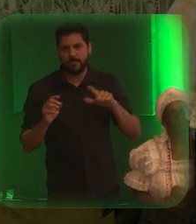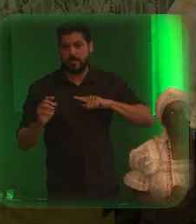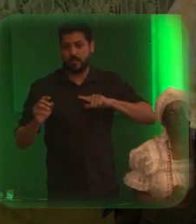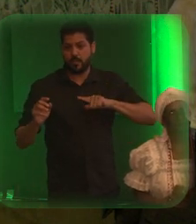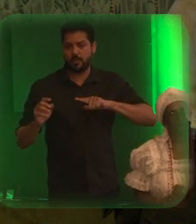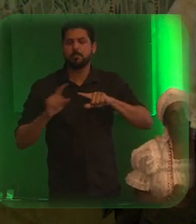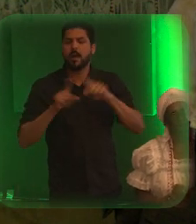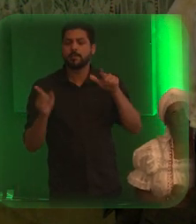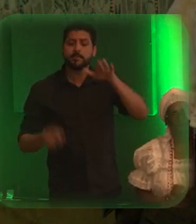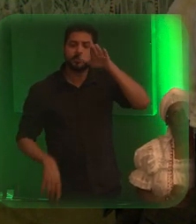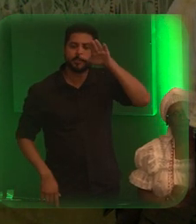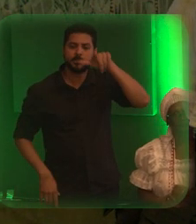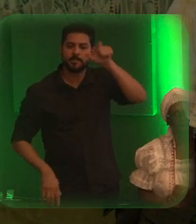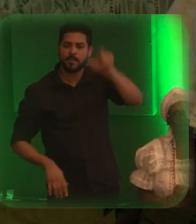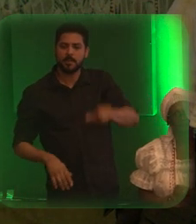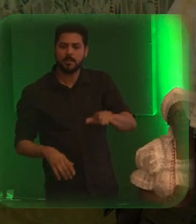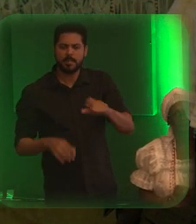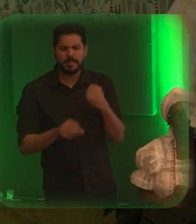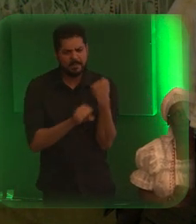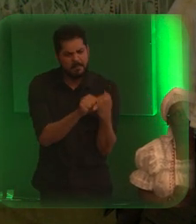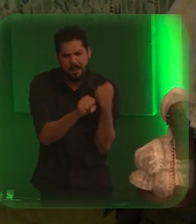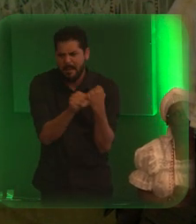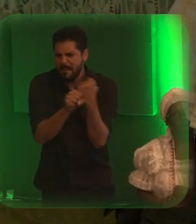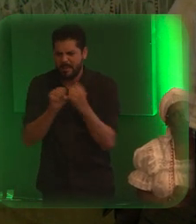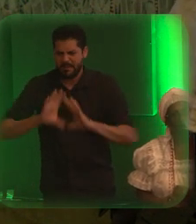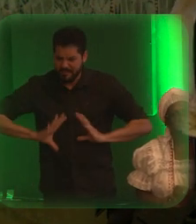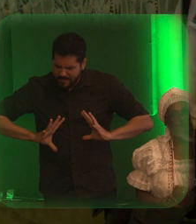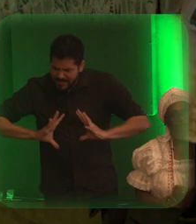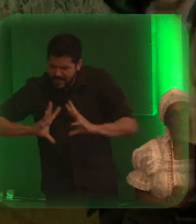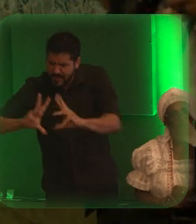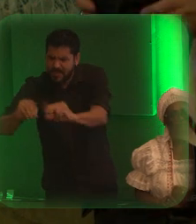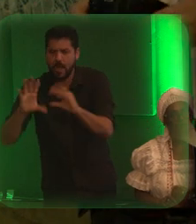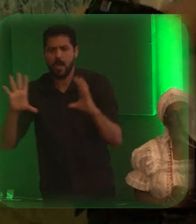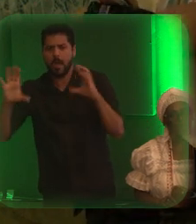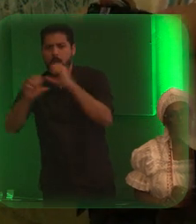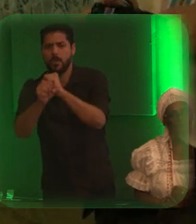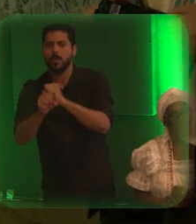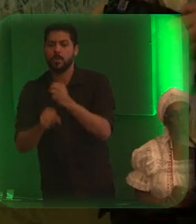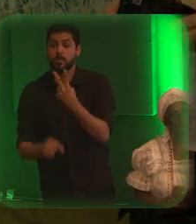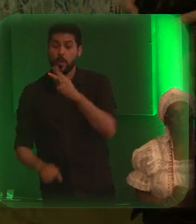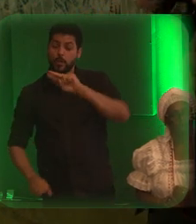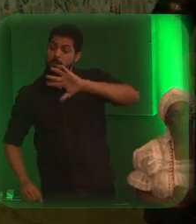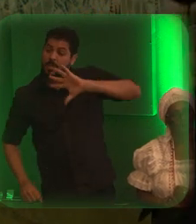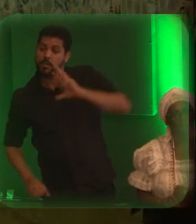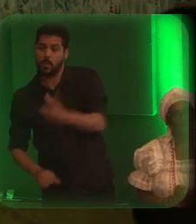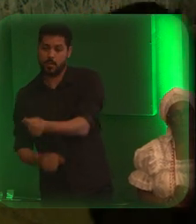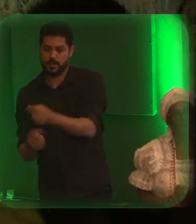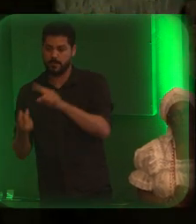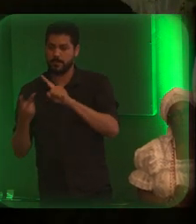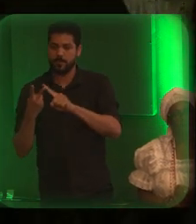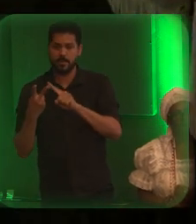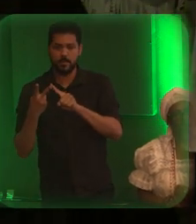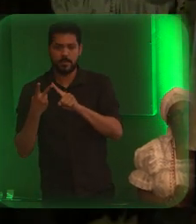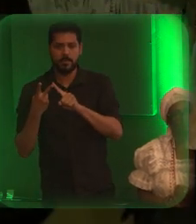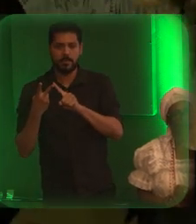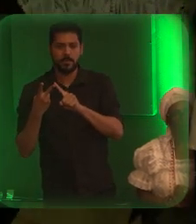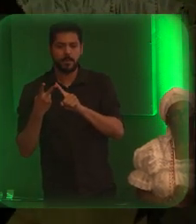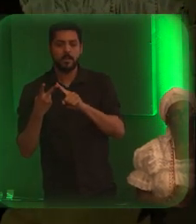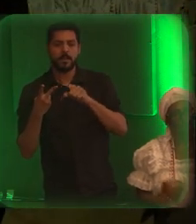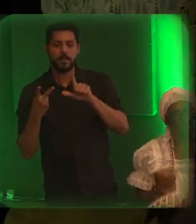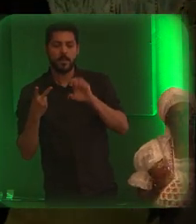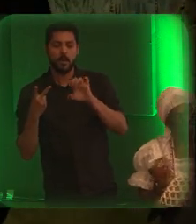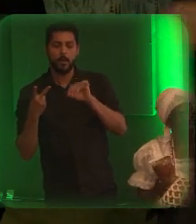Hitler matou 2 milhões de judeus. Leopoldo II matou 20 milhões de